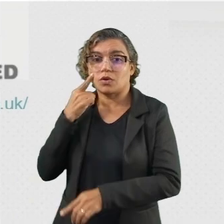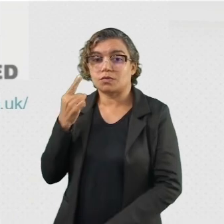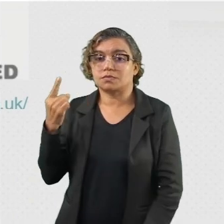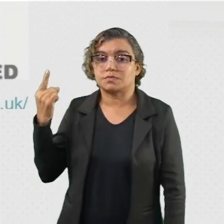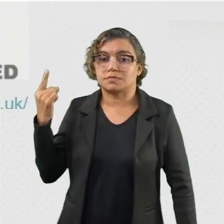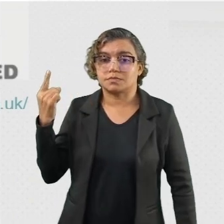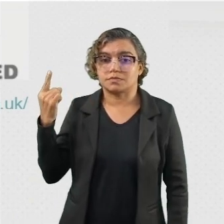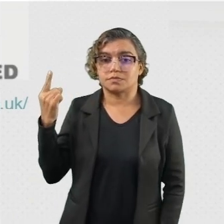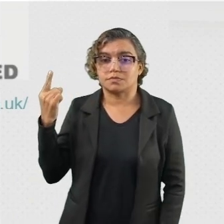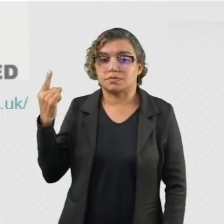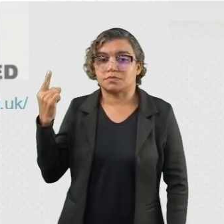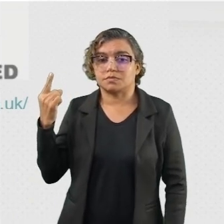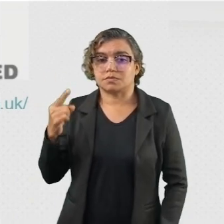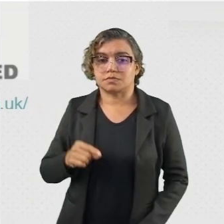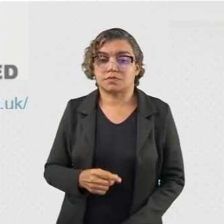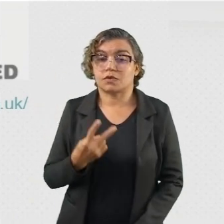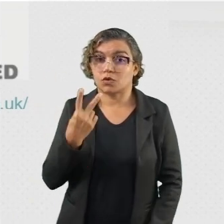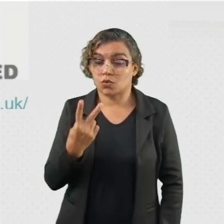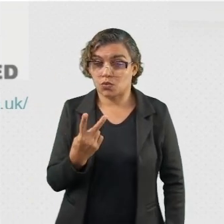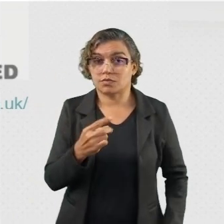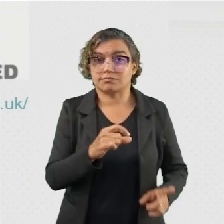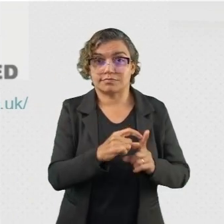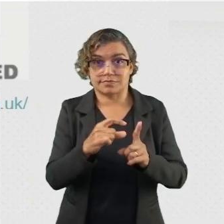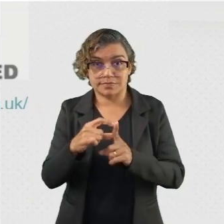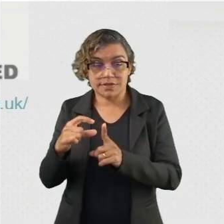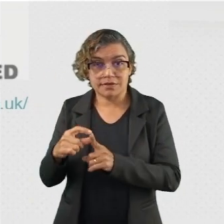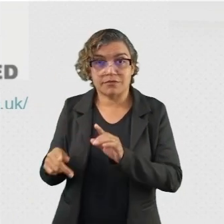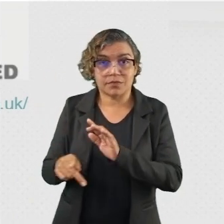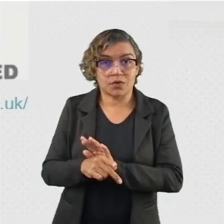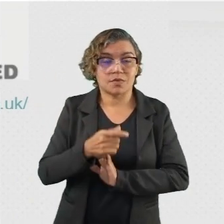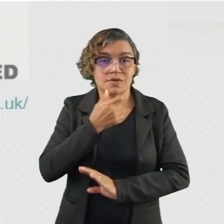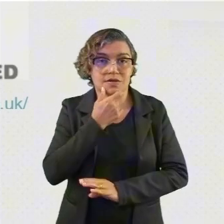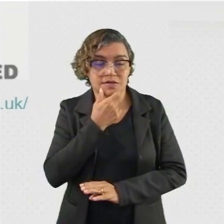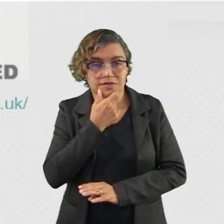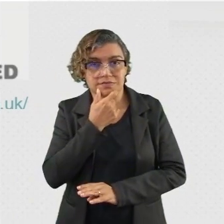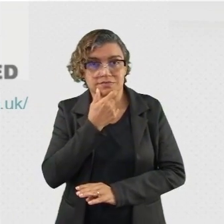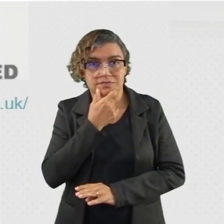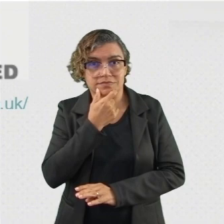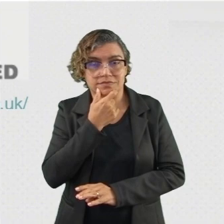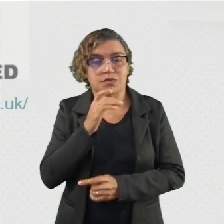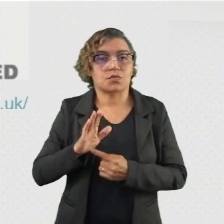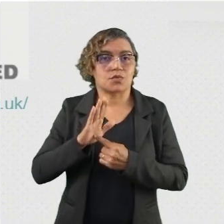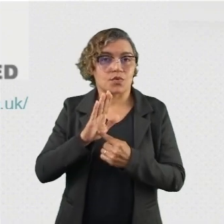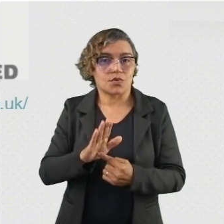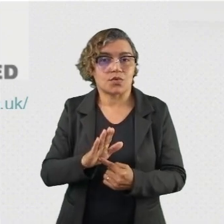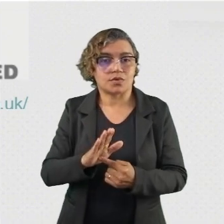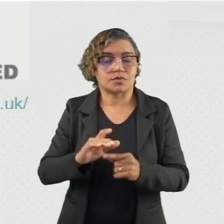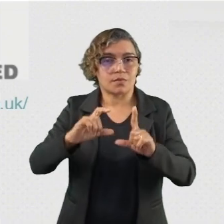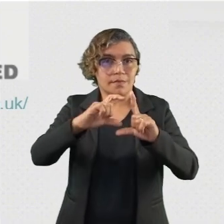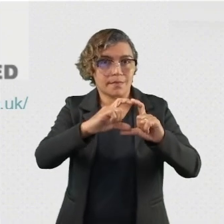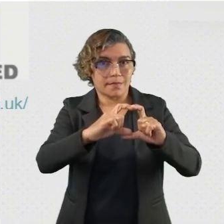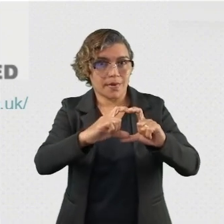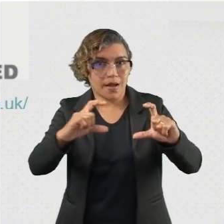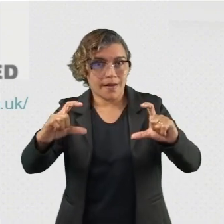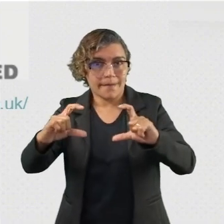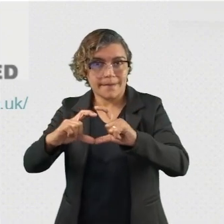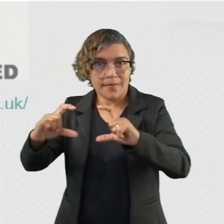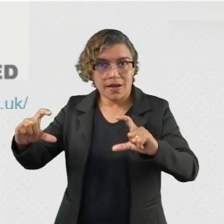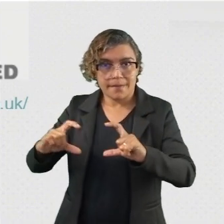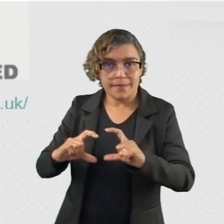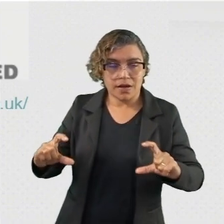e bin, dois termos da língua inglesa. Esses dois termos que aparecem no cartoon, né, no